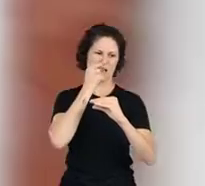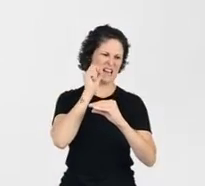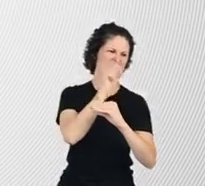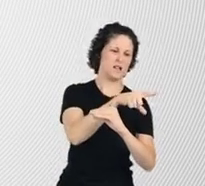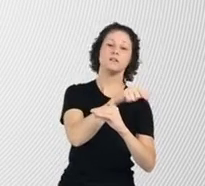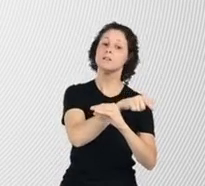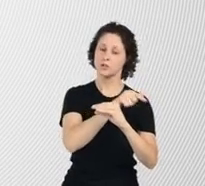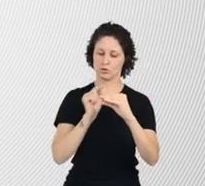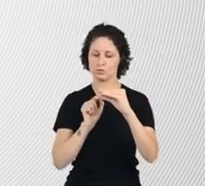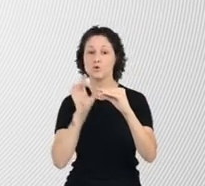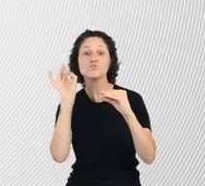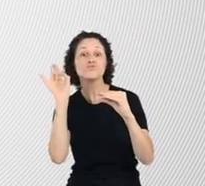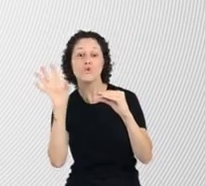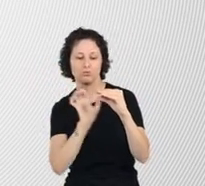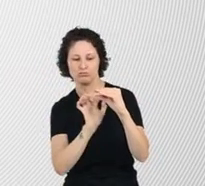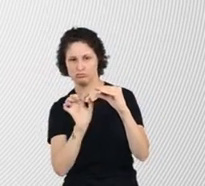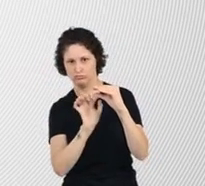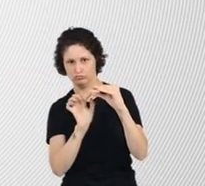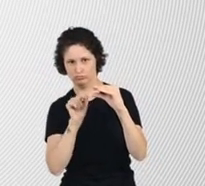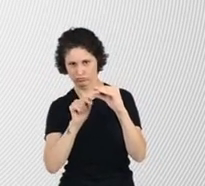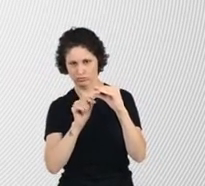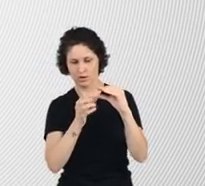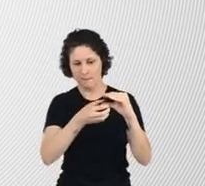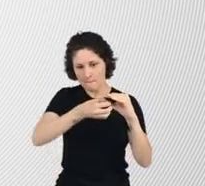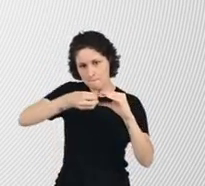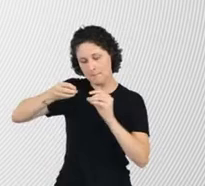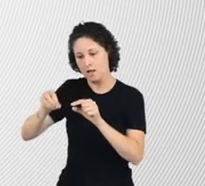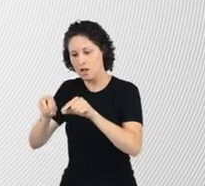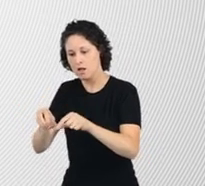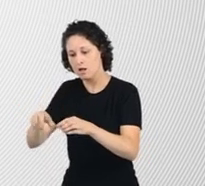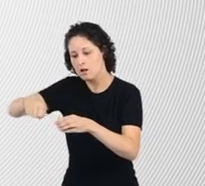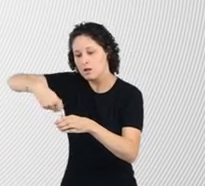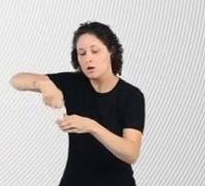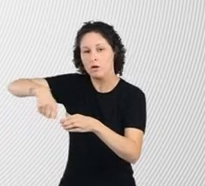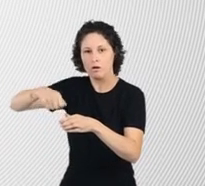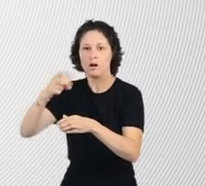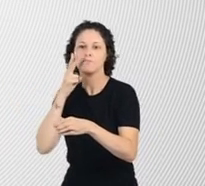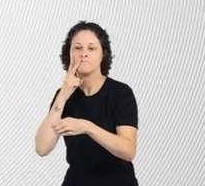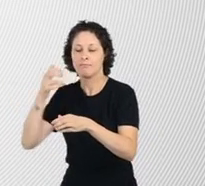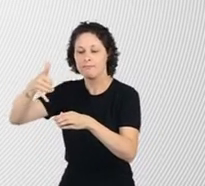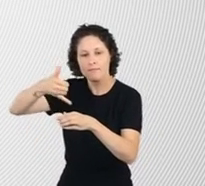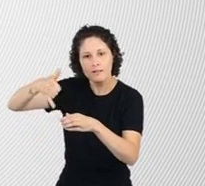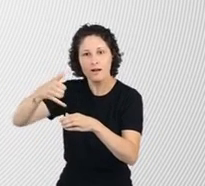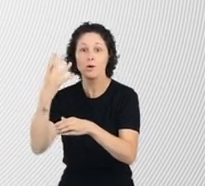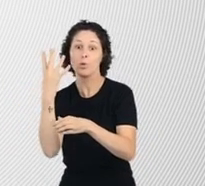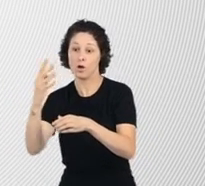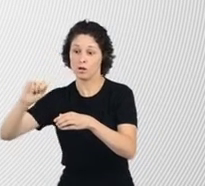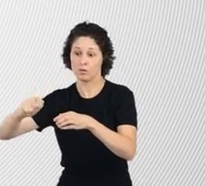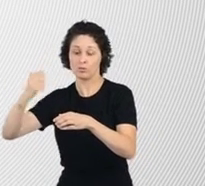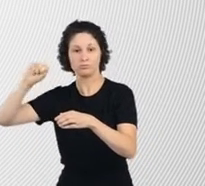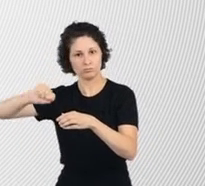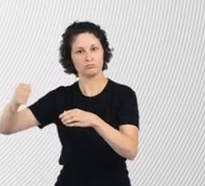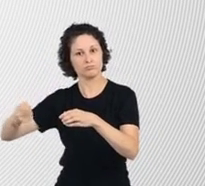amido, colocar numa frigideira. Vamos acrescentar 4 colheres de vinagre, 4 colheres de